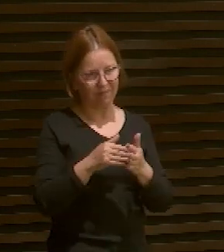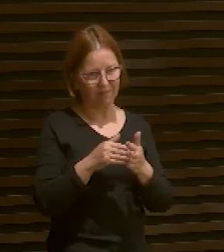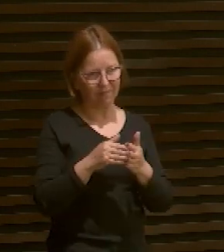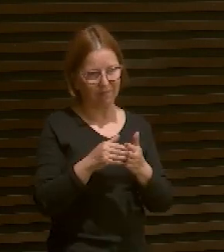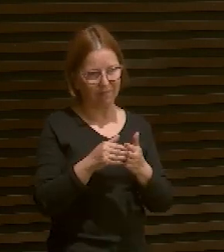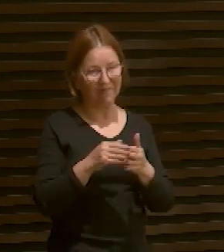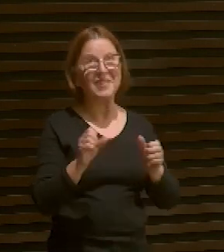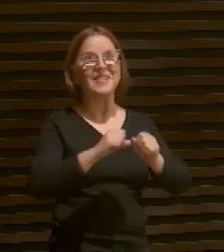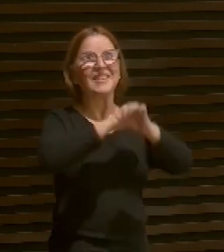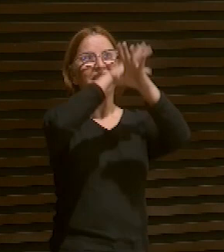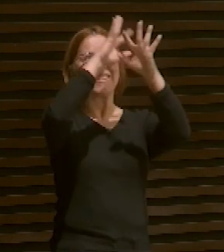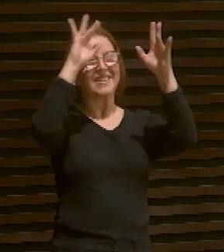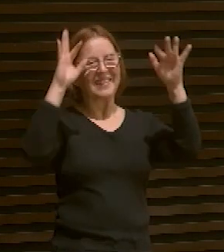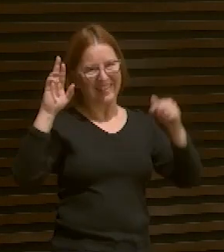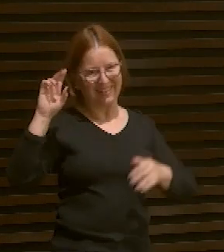dar glória a Deus.